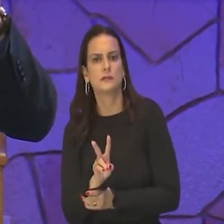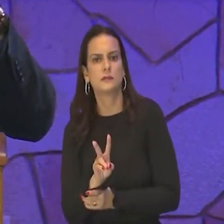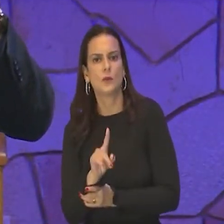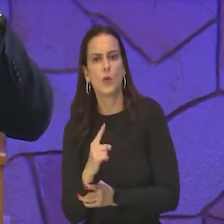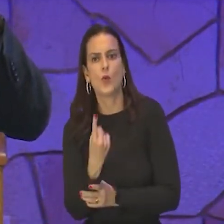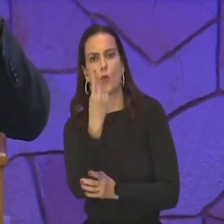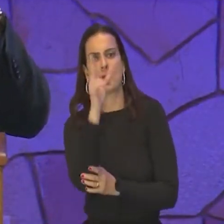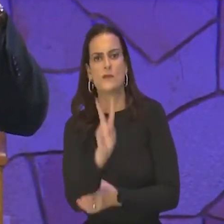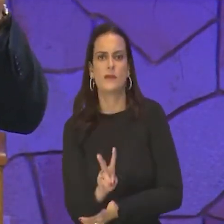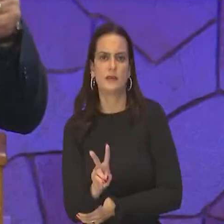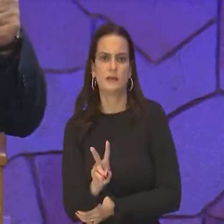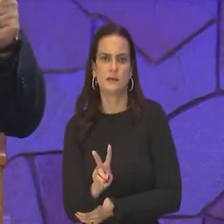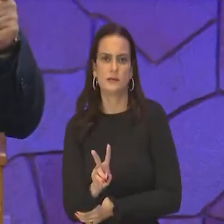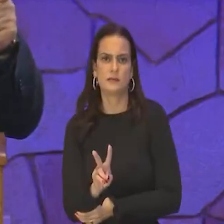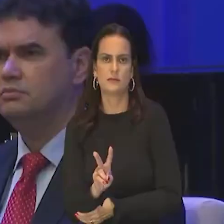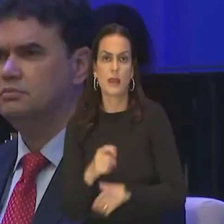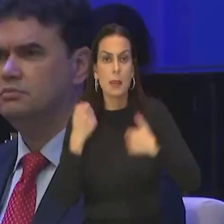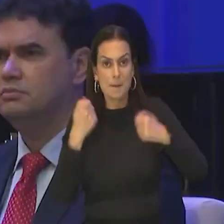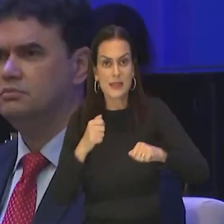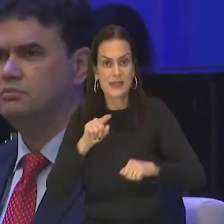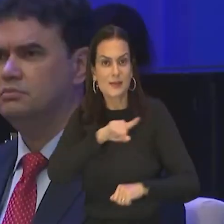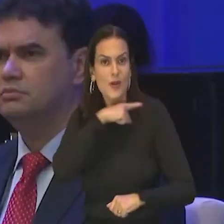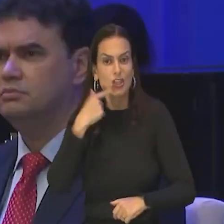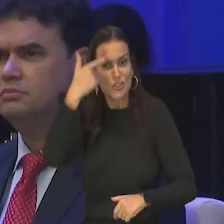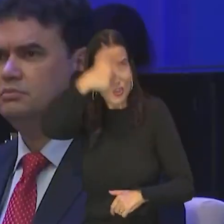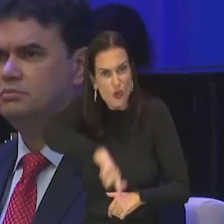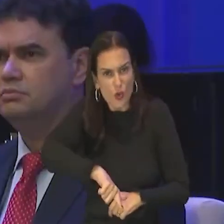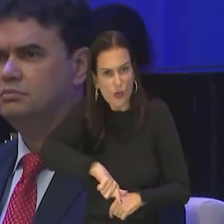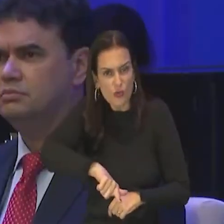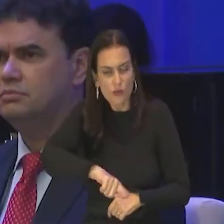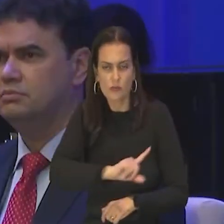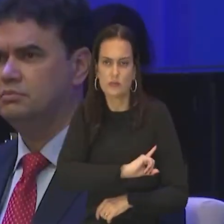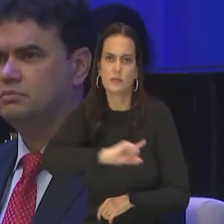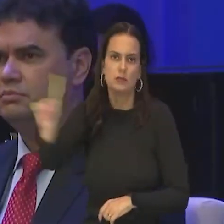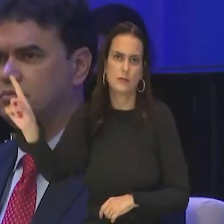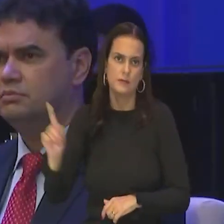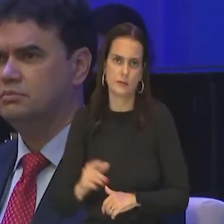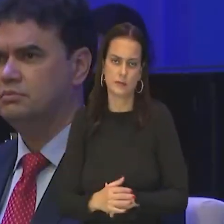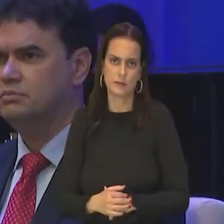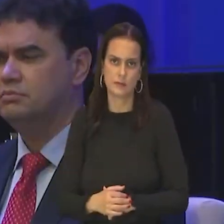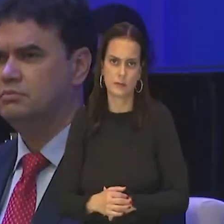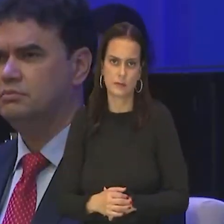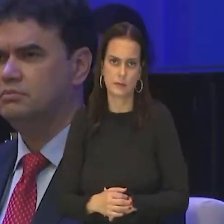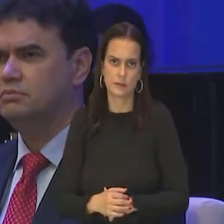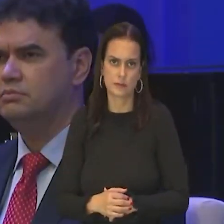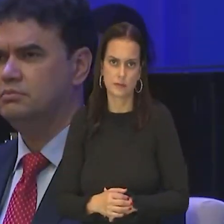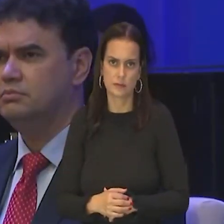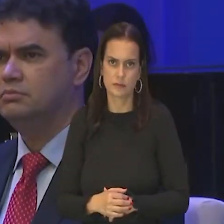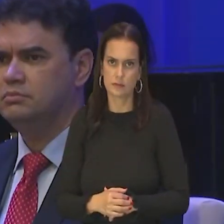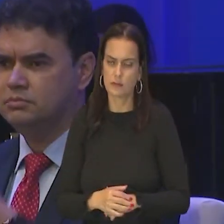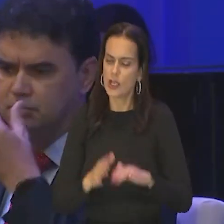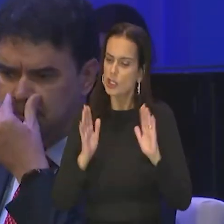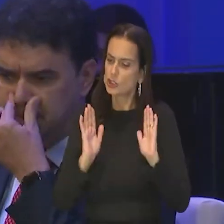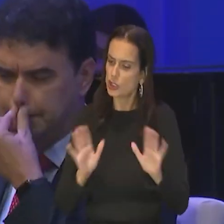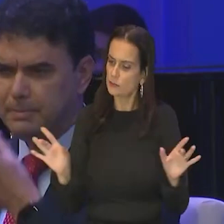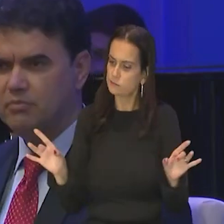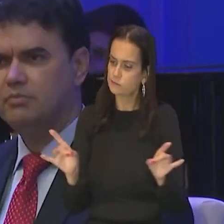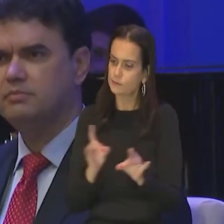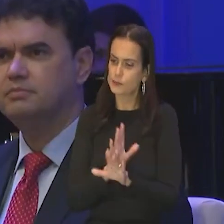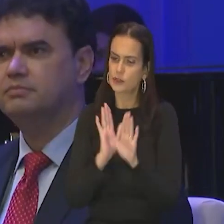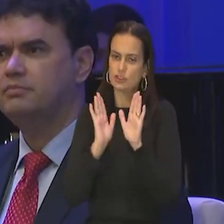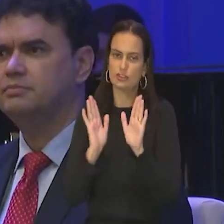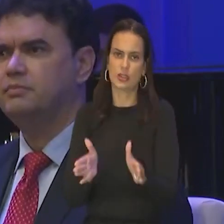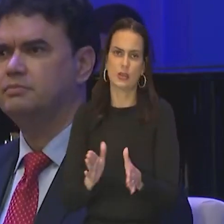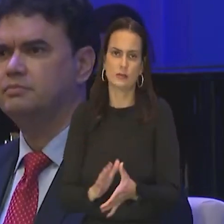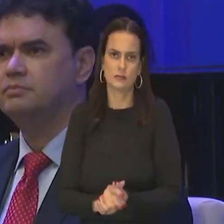Uma vez. Ele precisa morrer mais? Não. Foi suficiente?